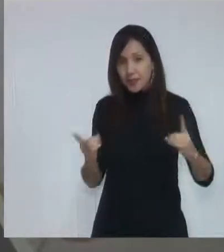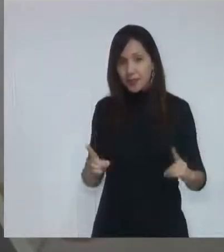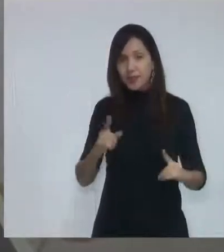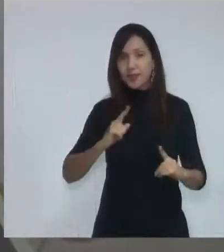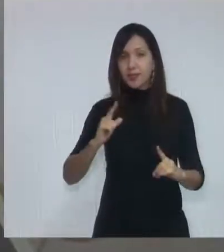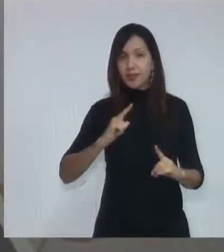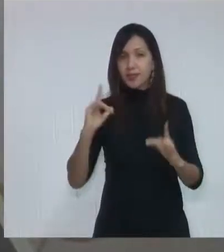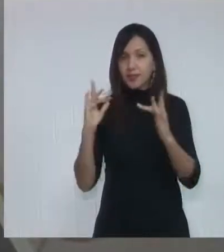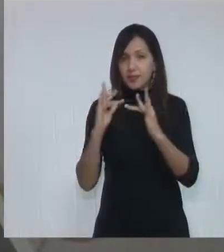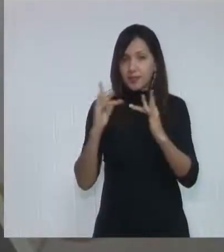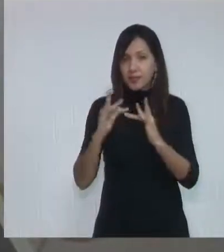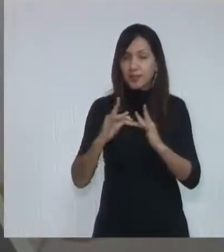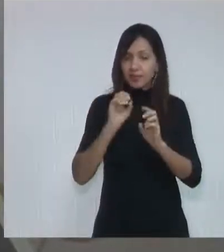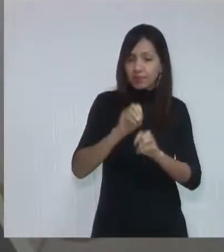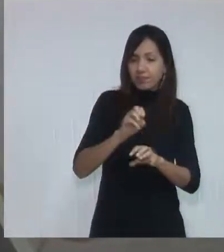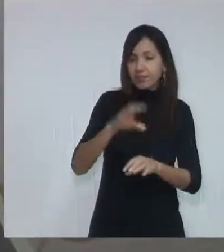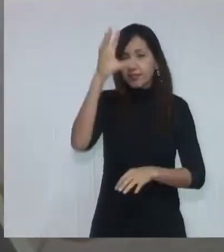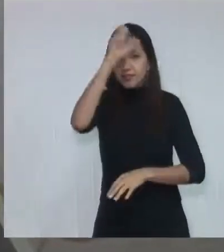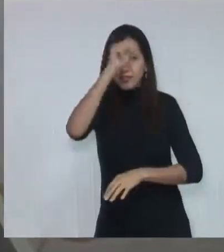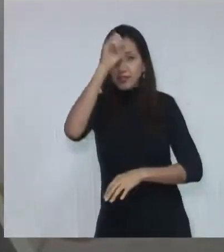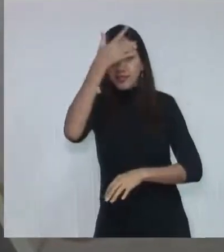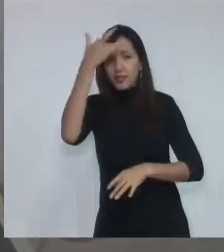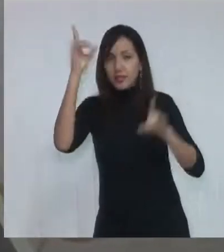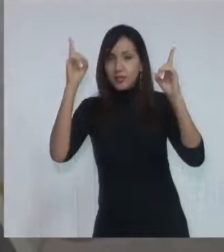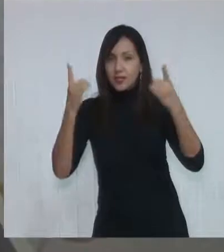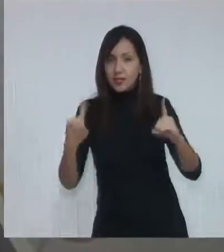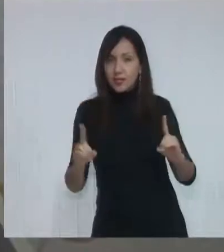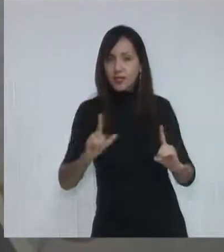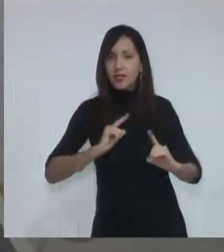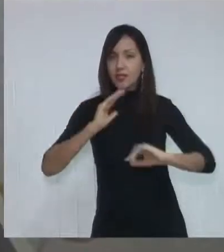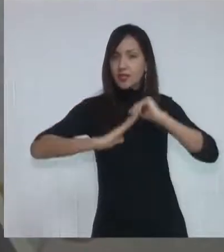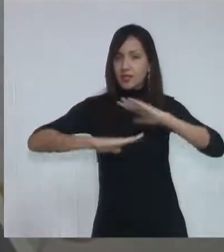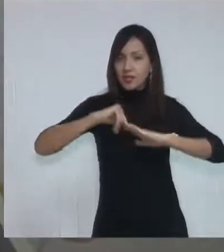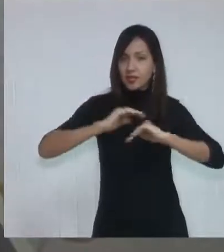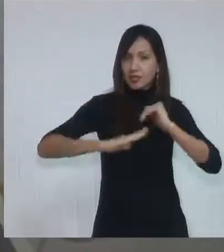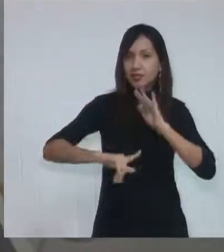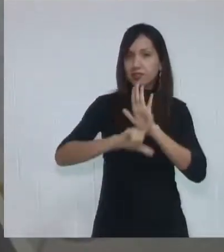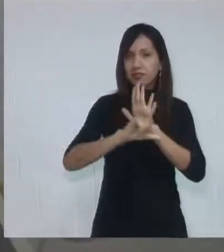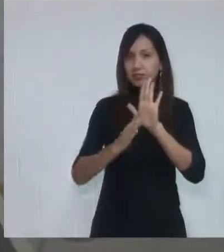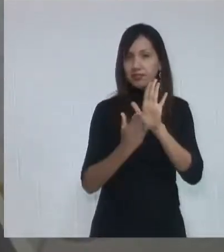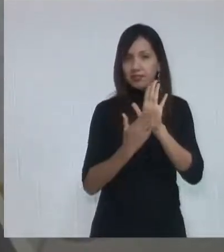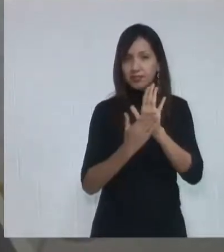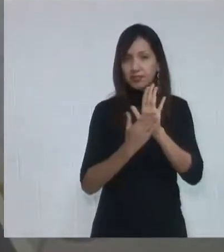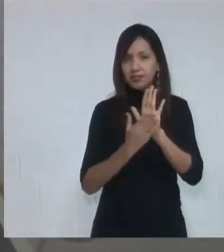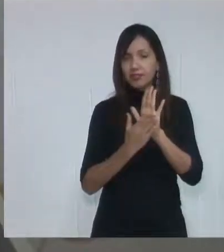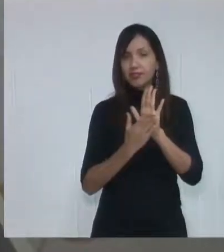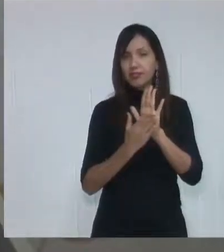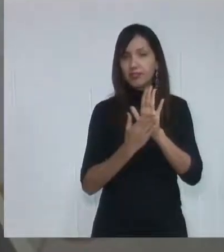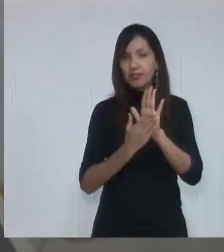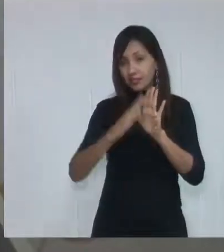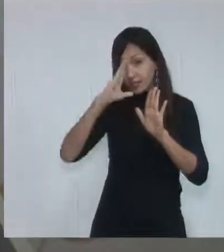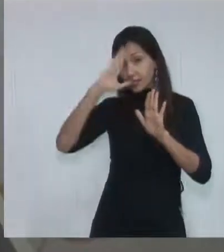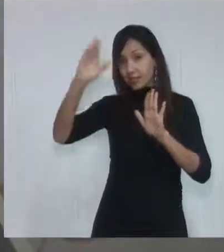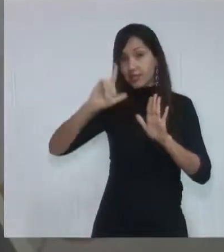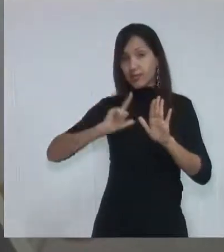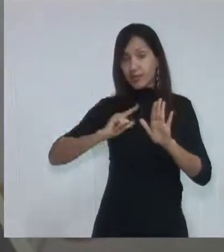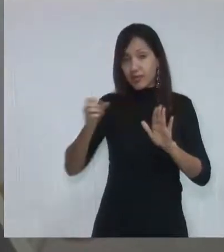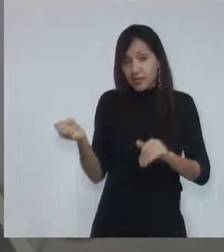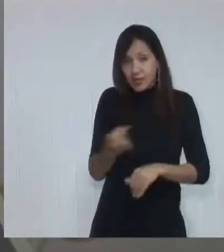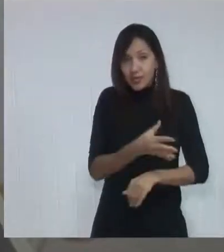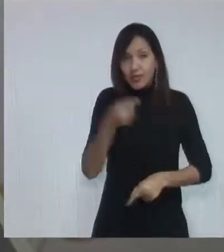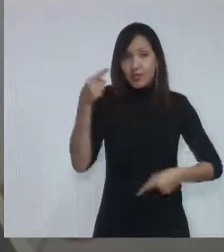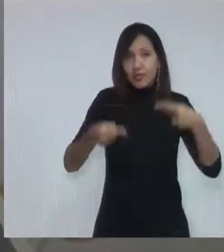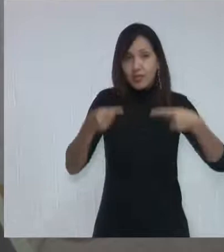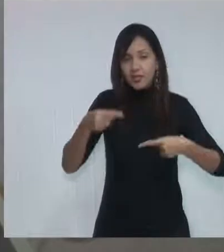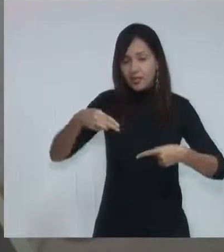relação ensino-aprendizagem da pessoa com deficiência, prática que a legislação vigente rechaça e que a atual política que